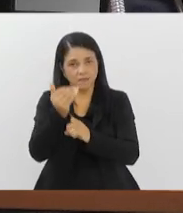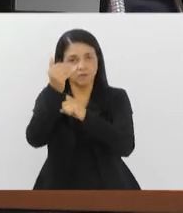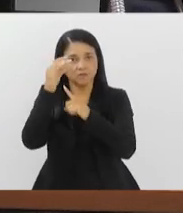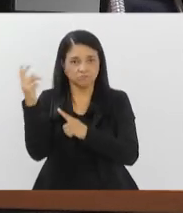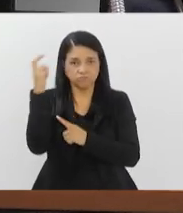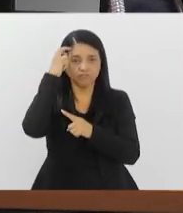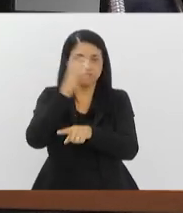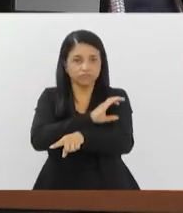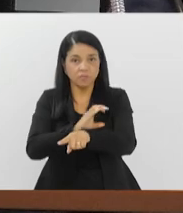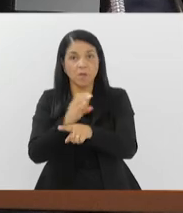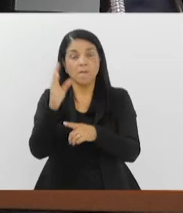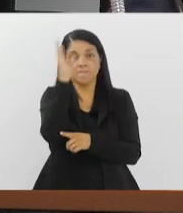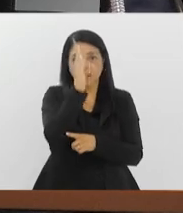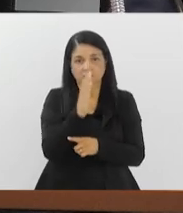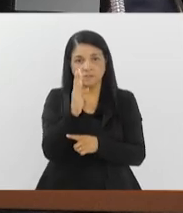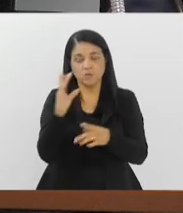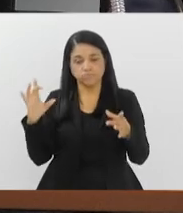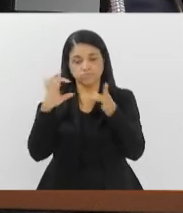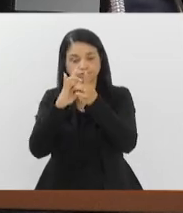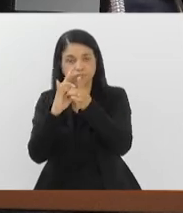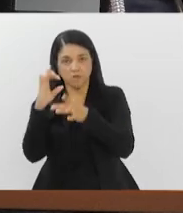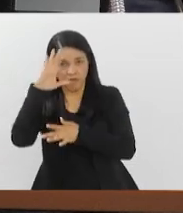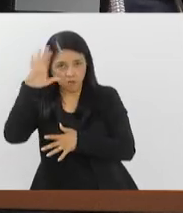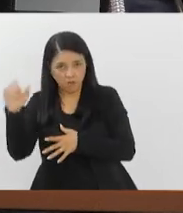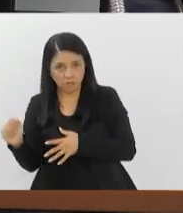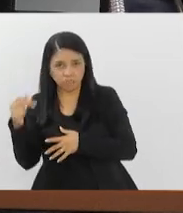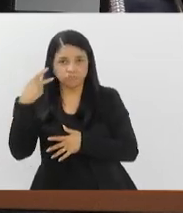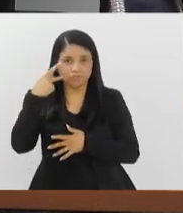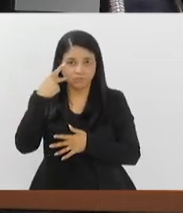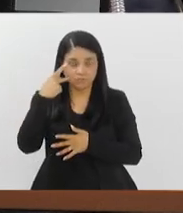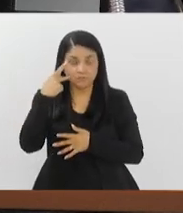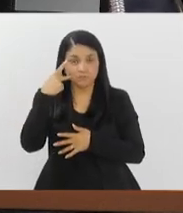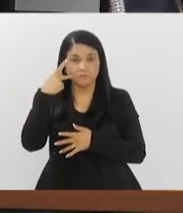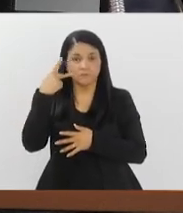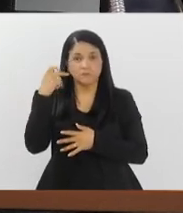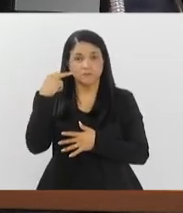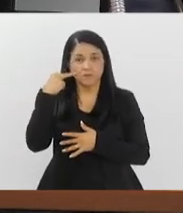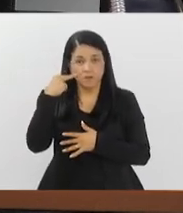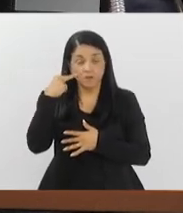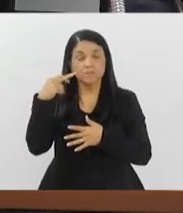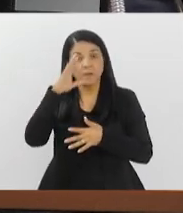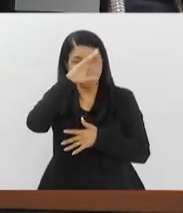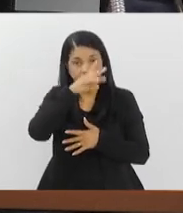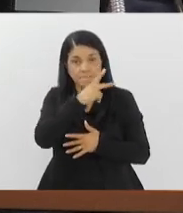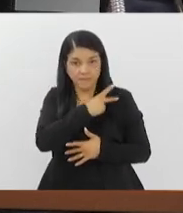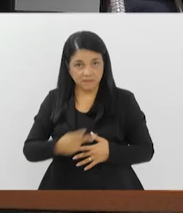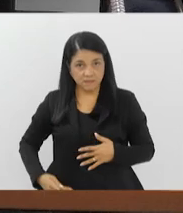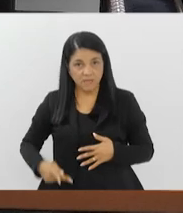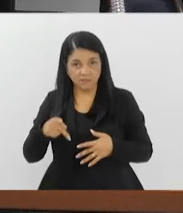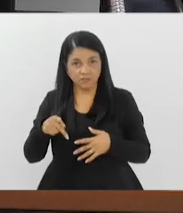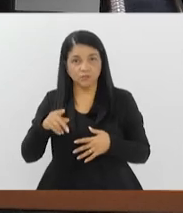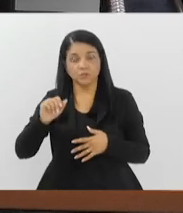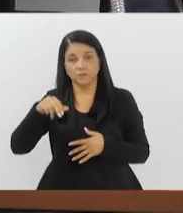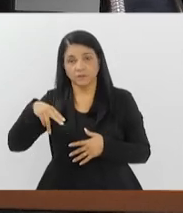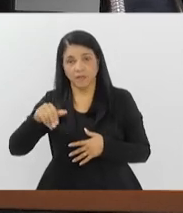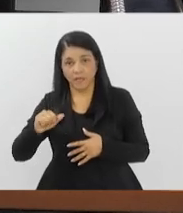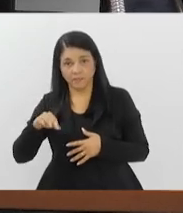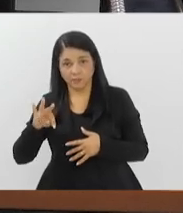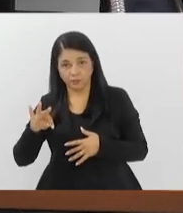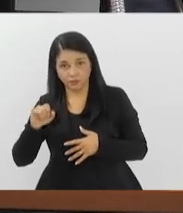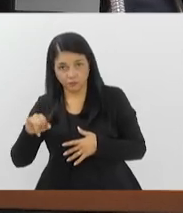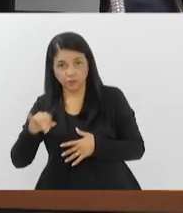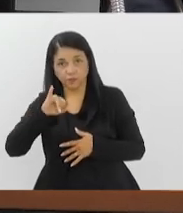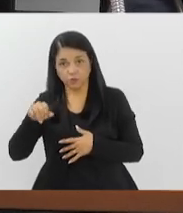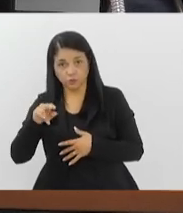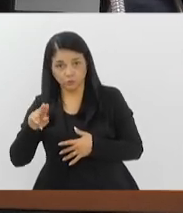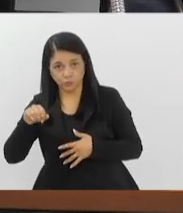Brasil-Angola, que tem aqui como presidente o nosso excelentíssimo Knight Júnior, que tem como objetivo operar em diferentes escalas